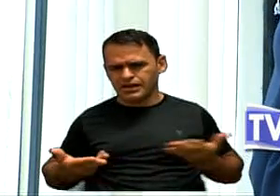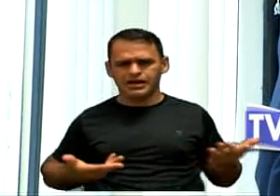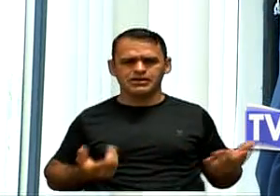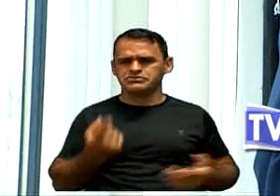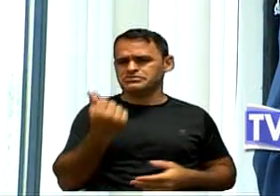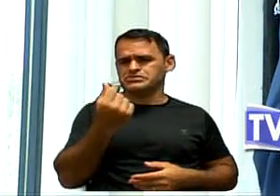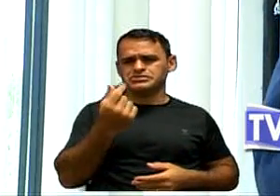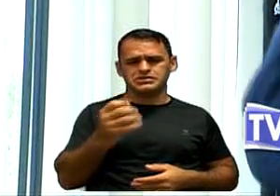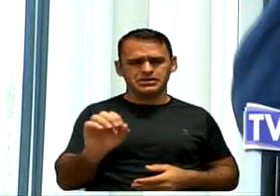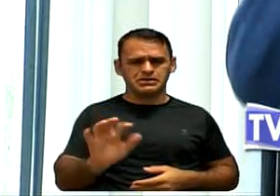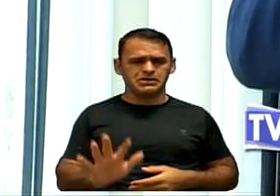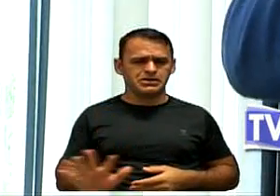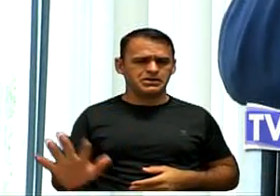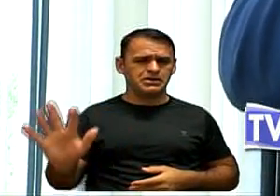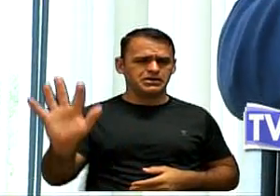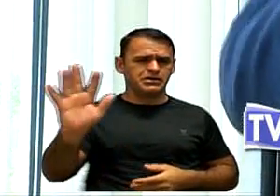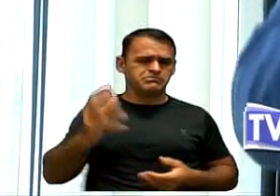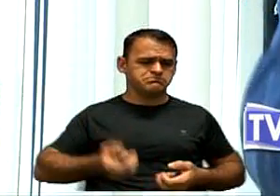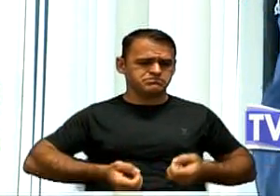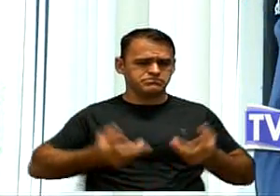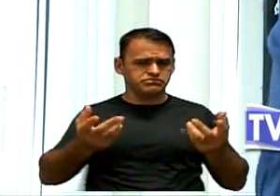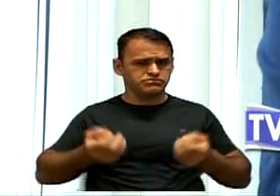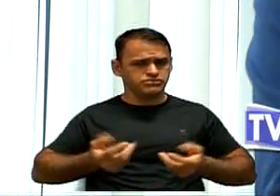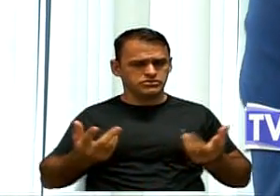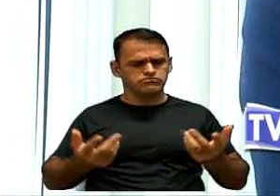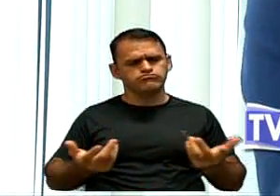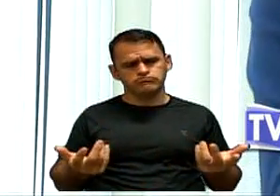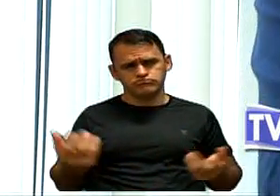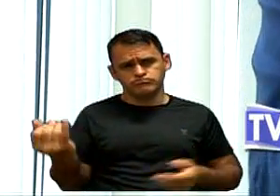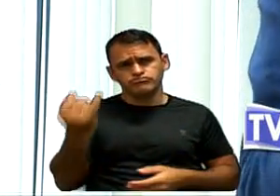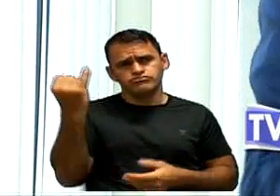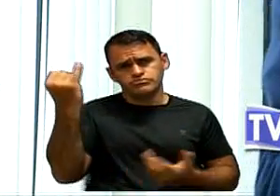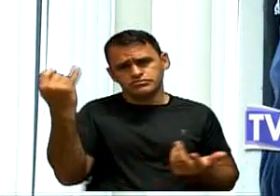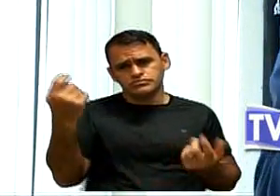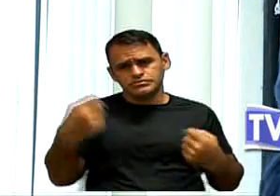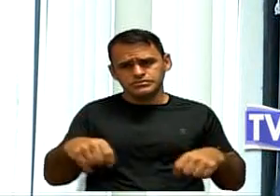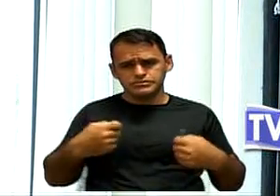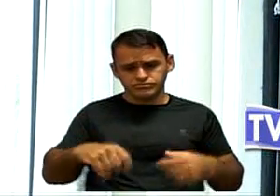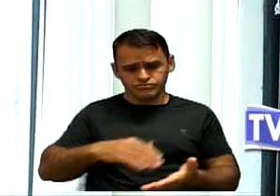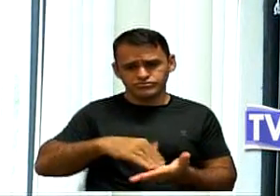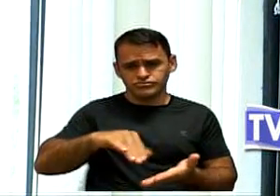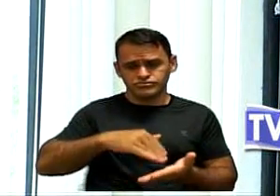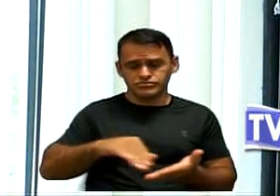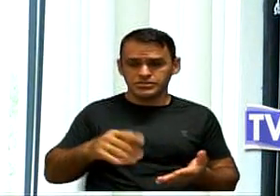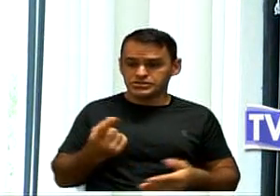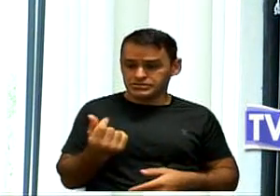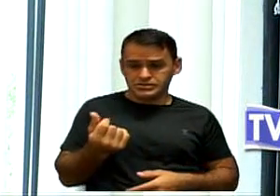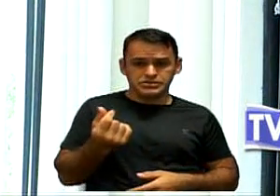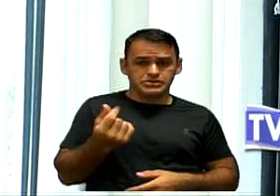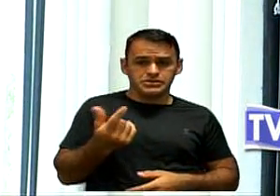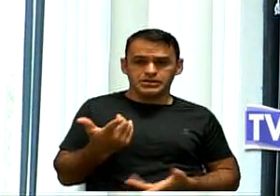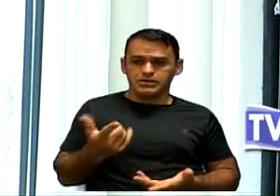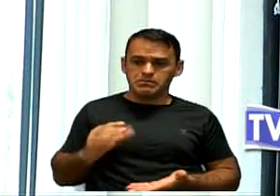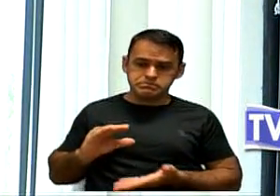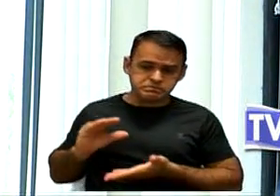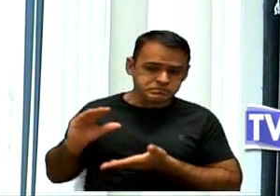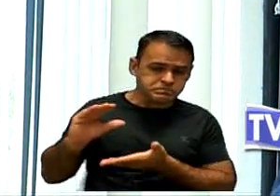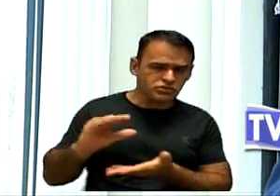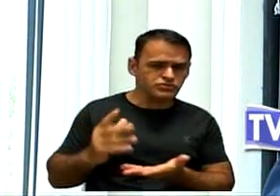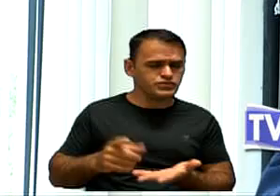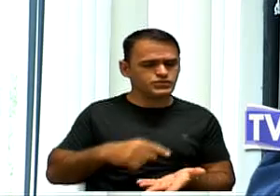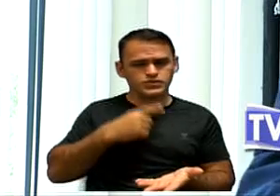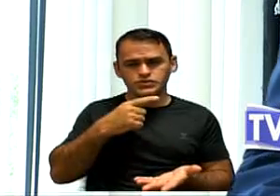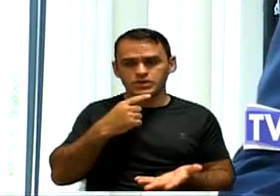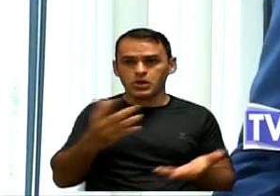política pública, eu não estou discutindo da importância, eu estou discutindo da conjuntura política, financeira e econômica do momento